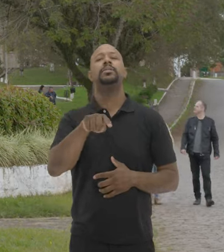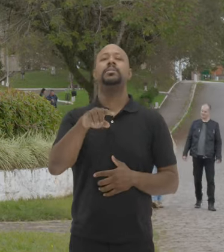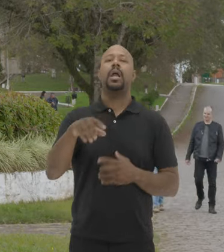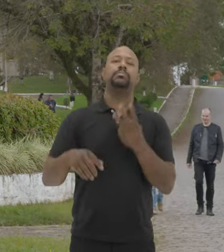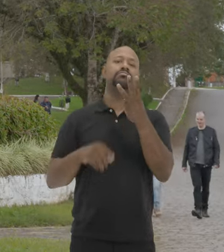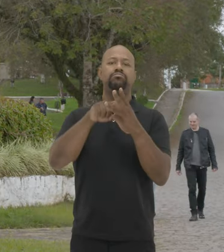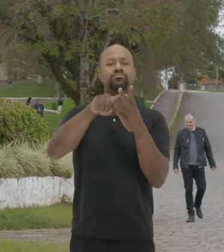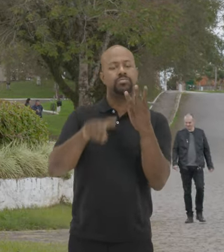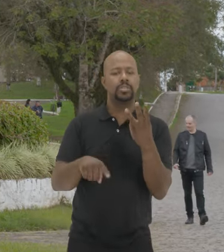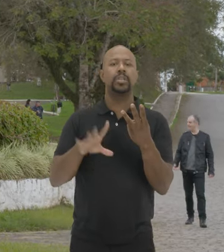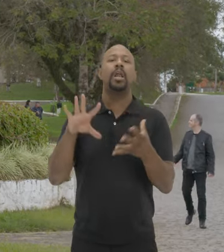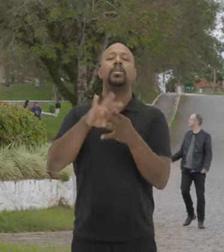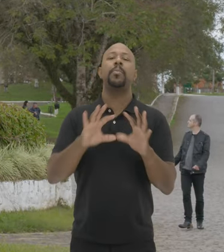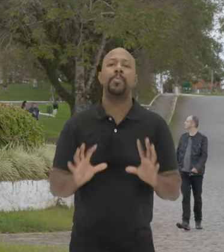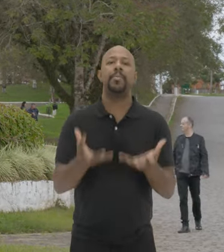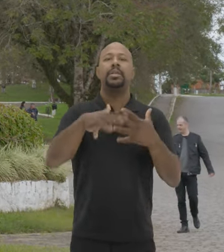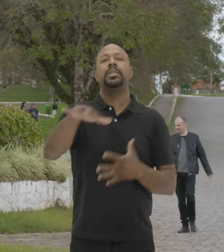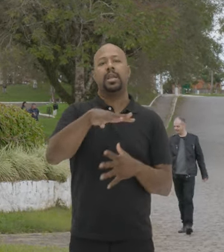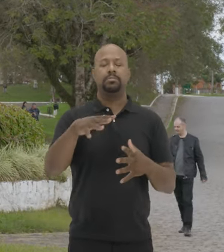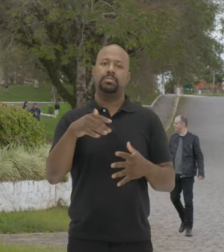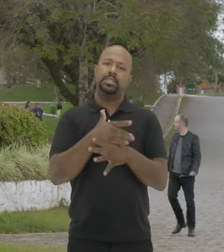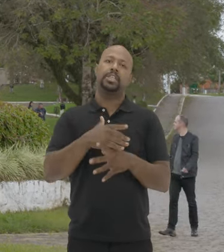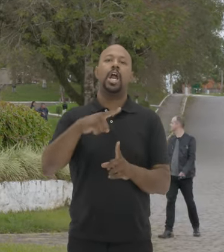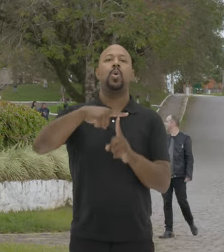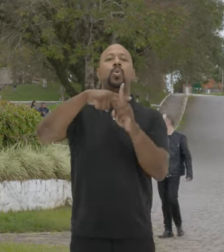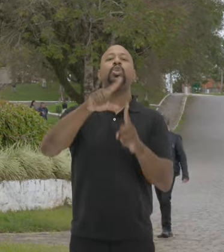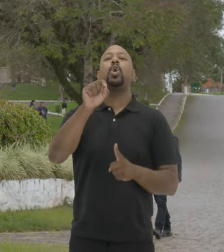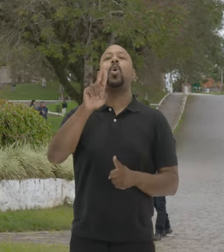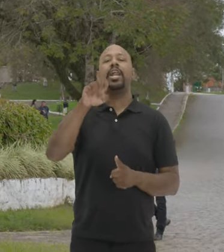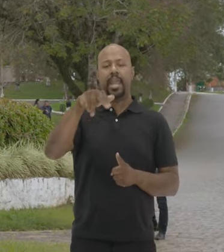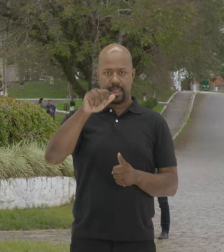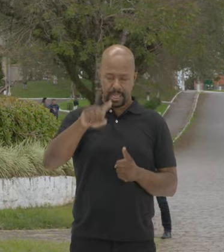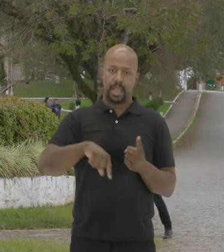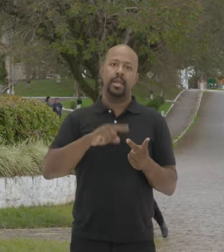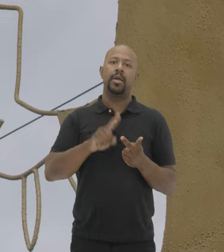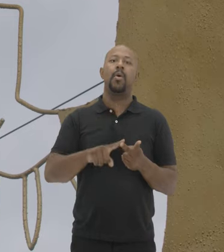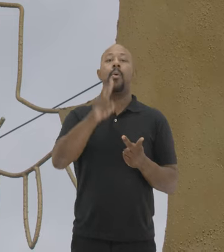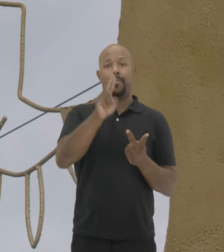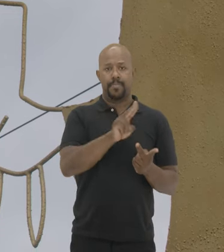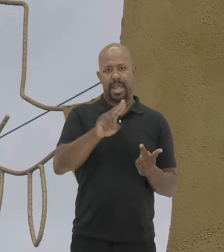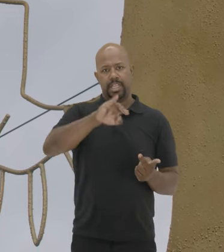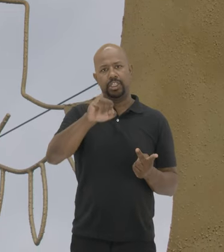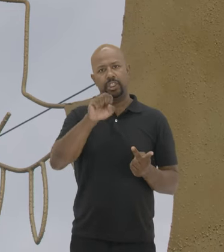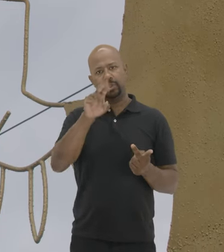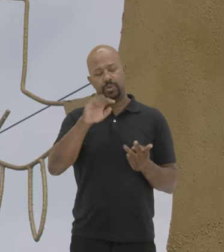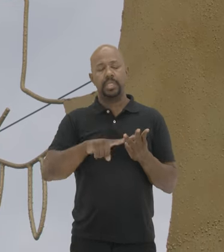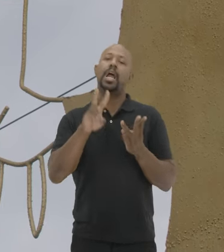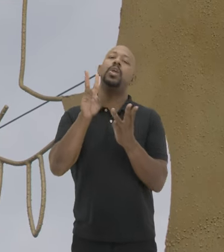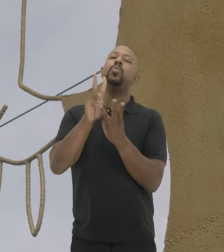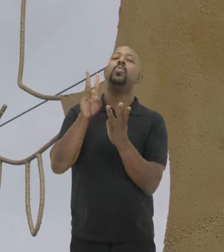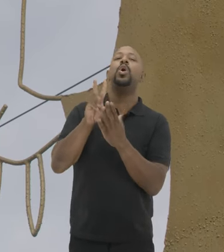Tríade de formação da cidade que a Cruz de Lorena a cruz missioneira o padre Jesuíta e o